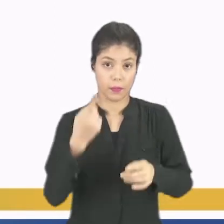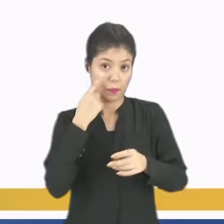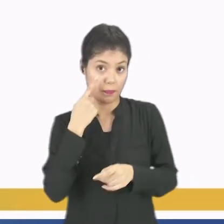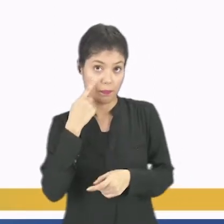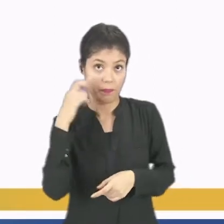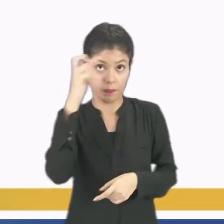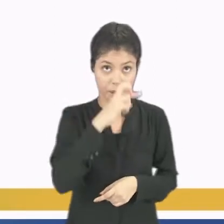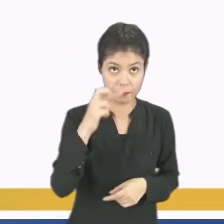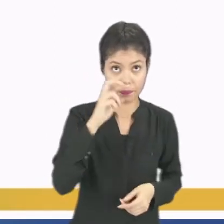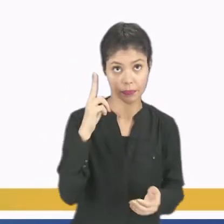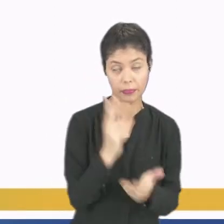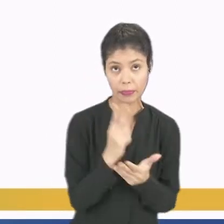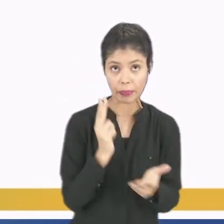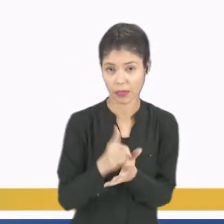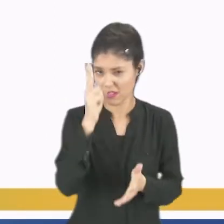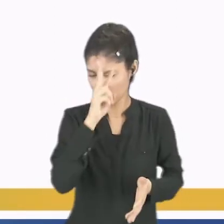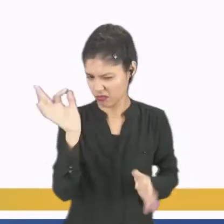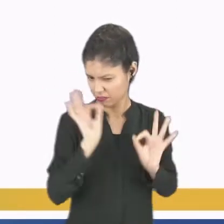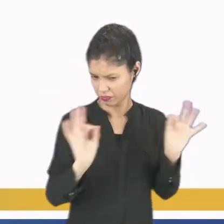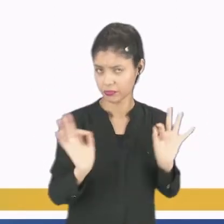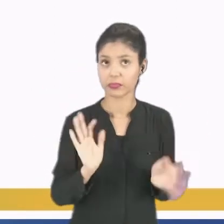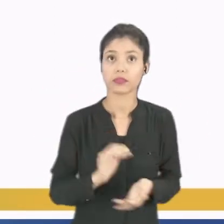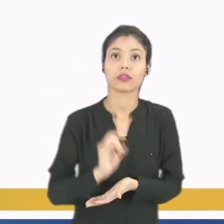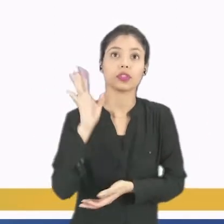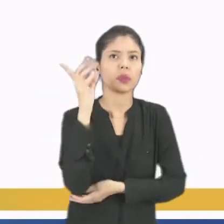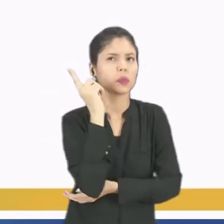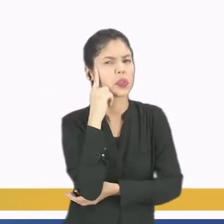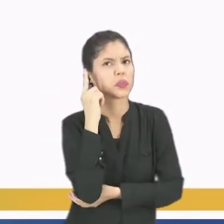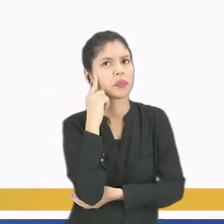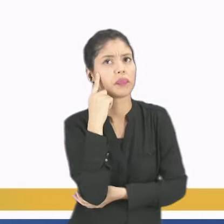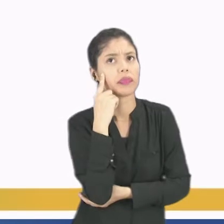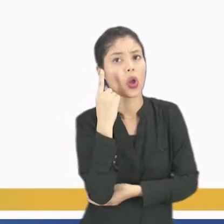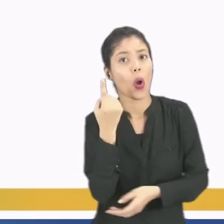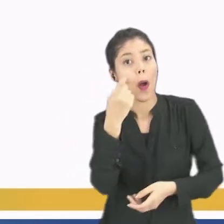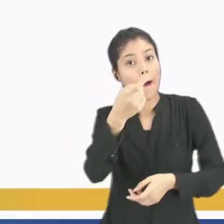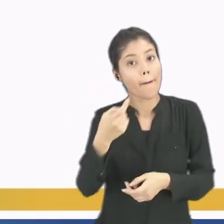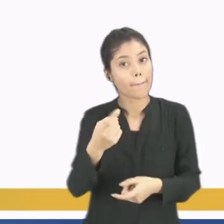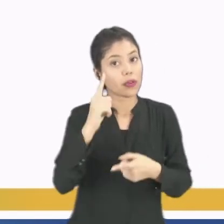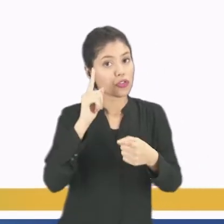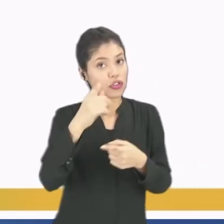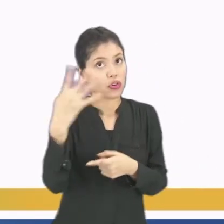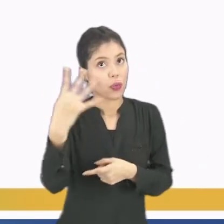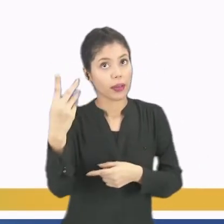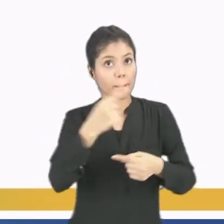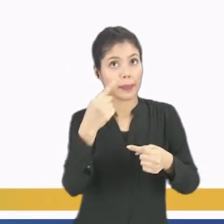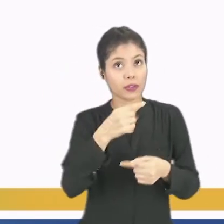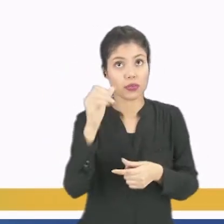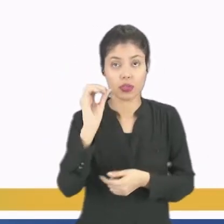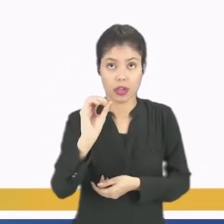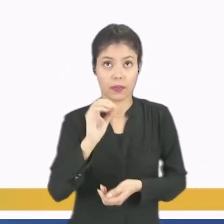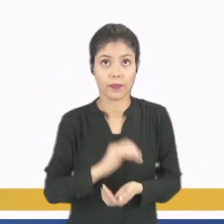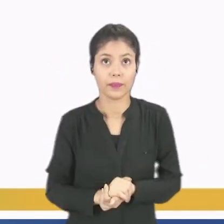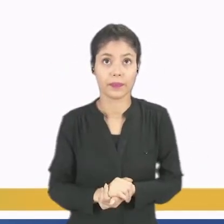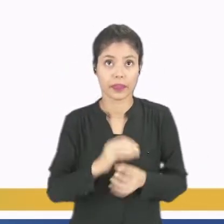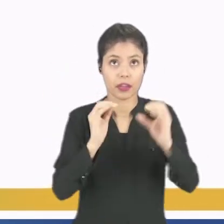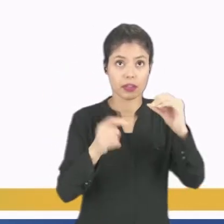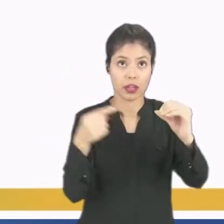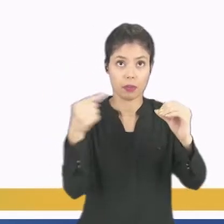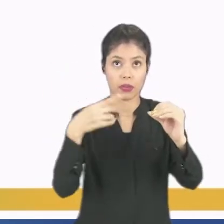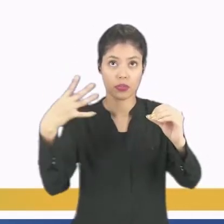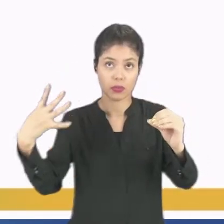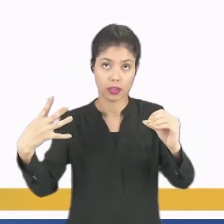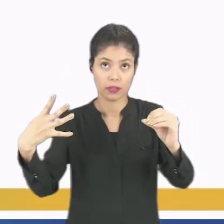aqui para você não ter que nem lembrar da fórmula. É só você pensar. Pega o primeiro x do B menos o x do A. Diminui e eleva ao